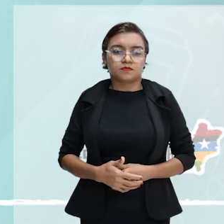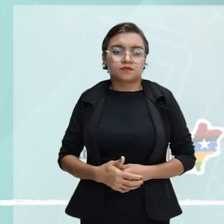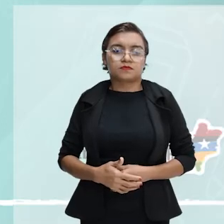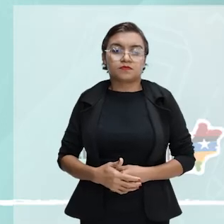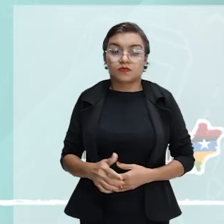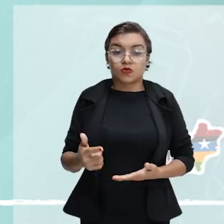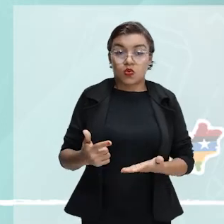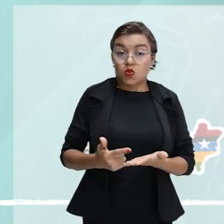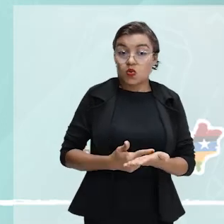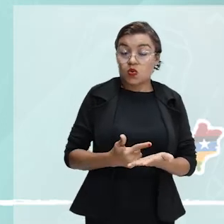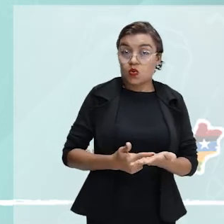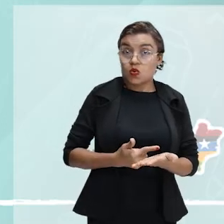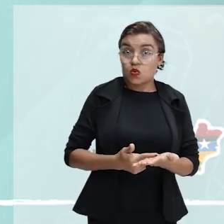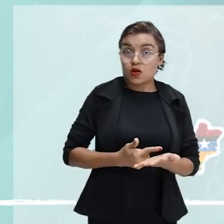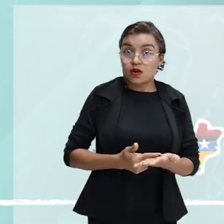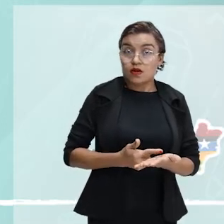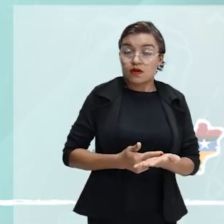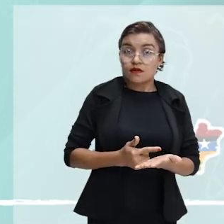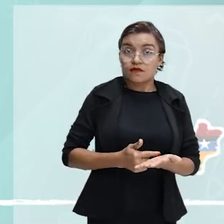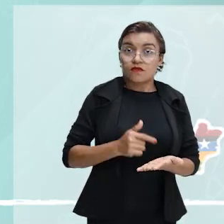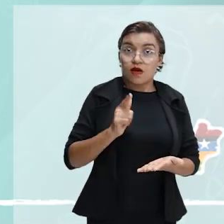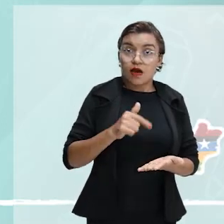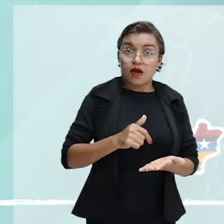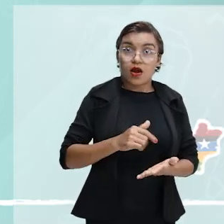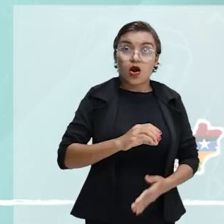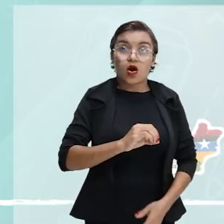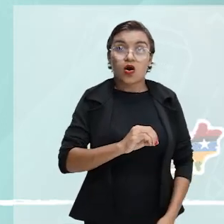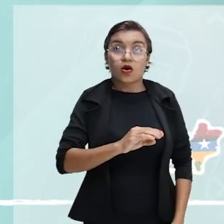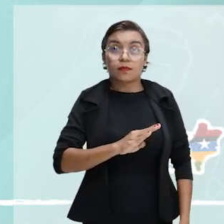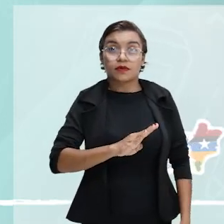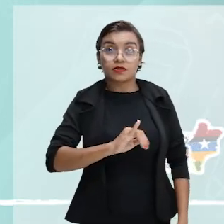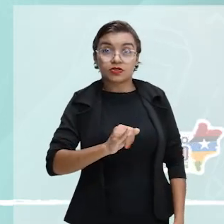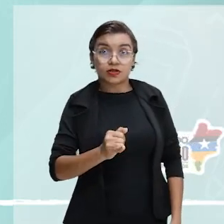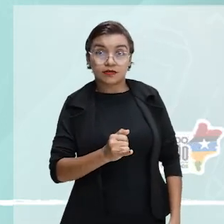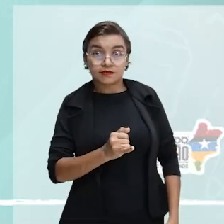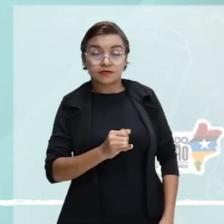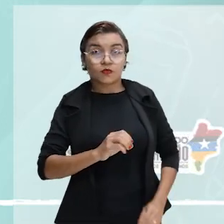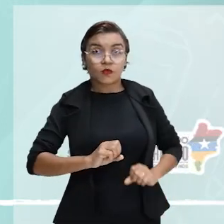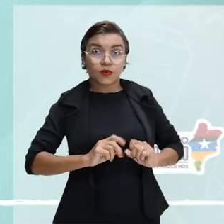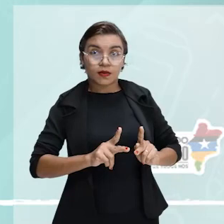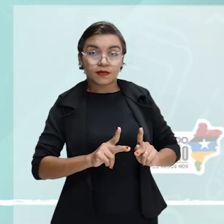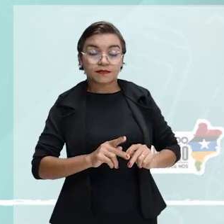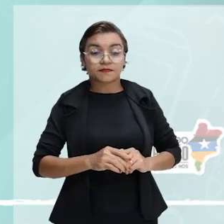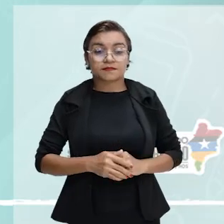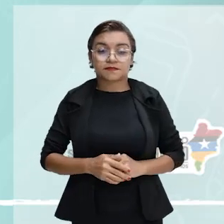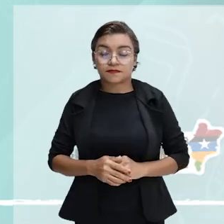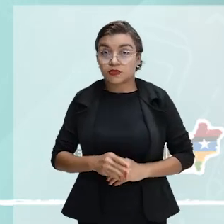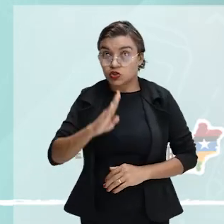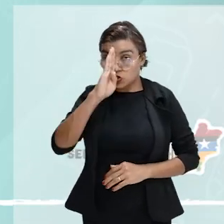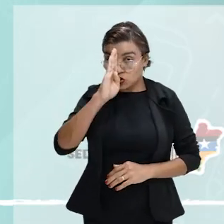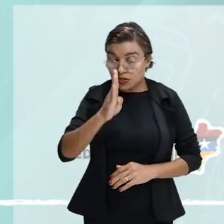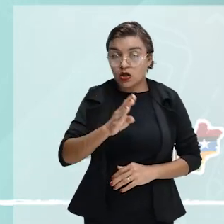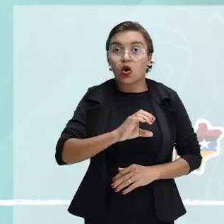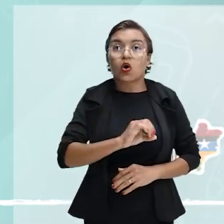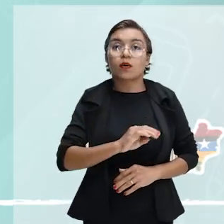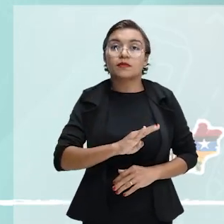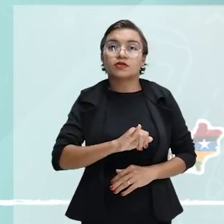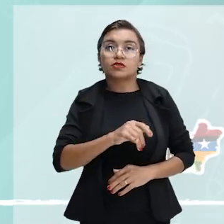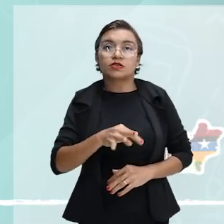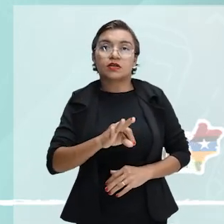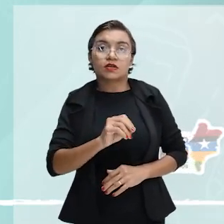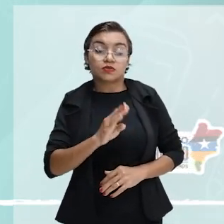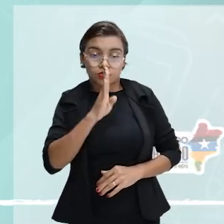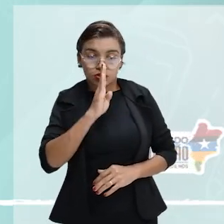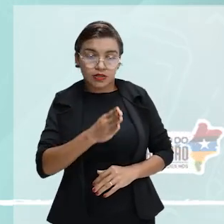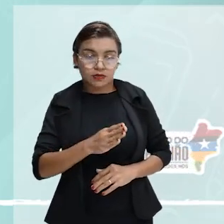O livro é objeto, certo? Objeto direto. O livro